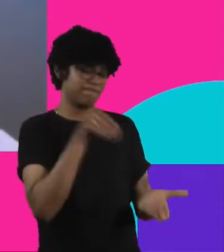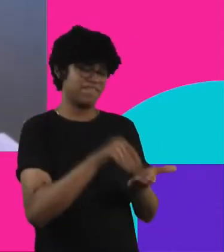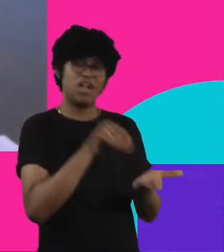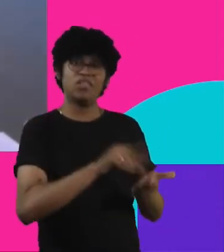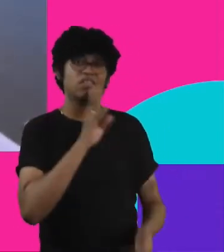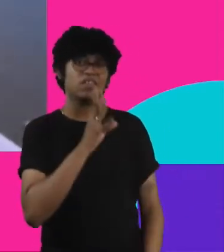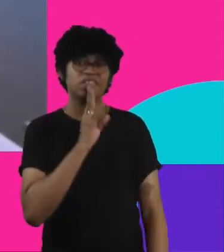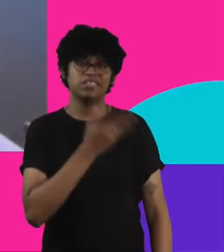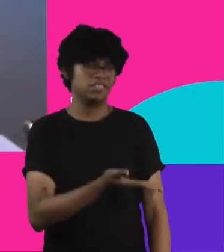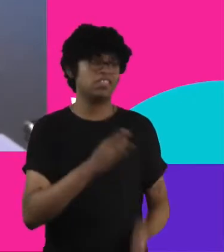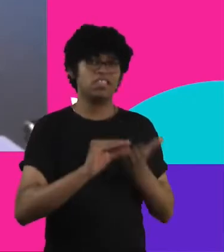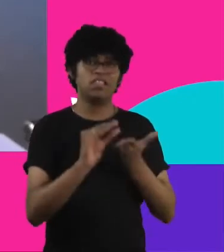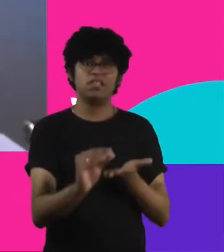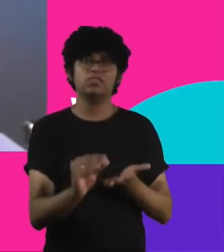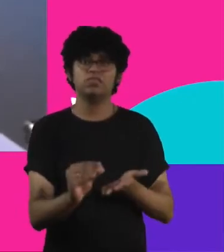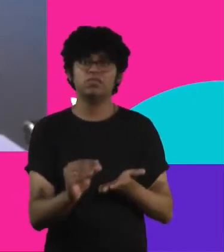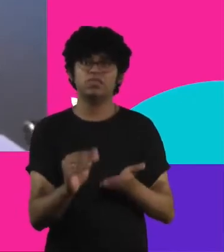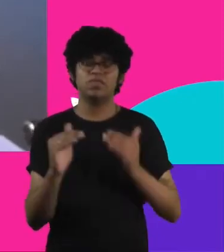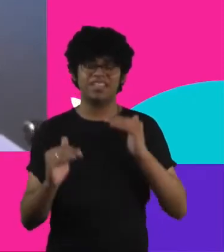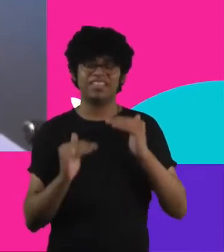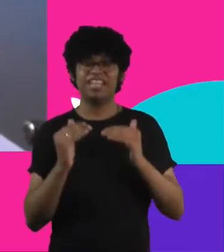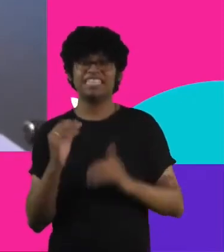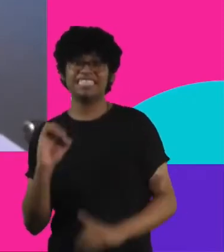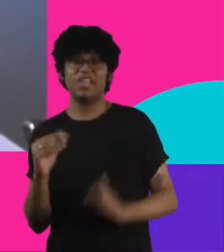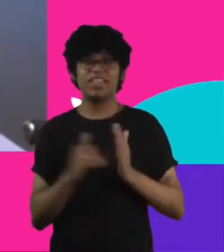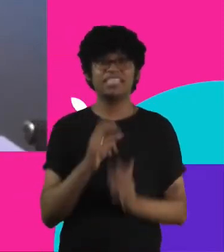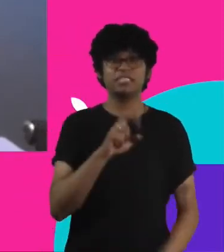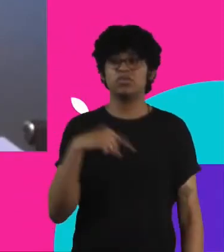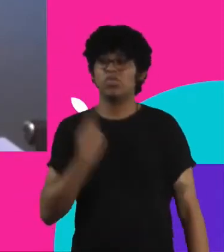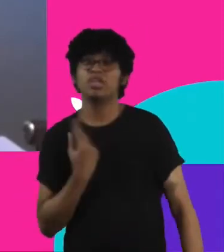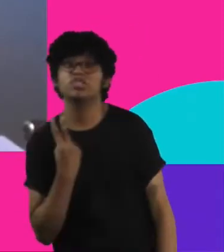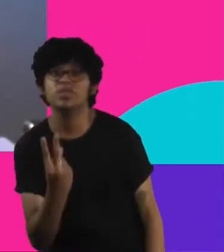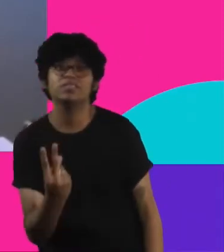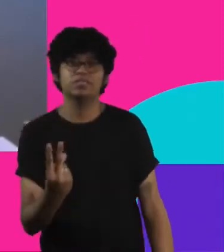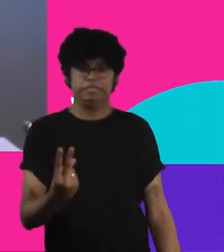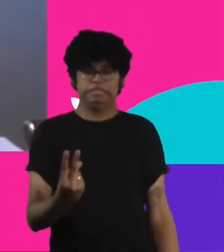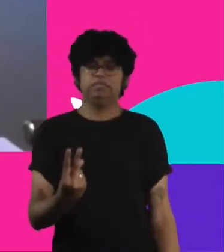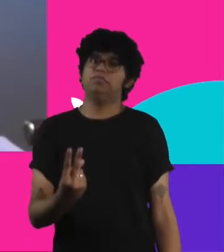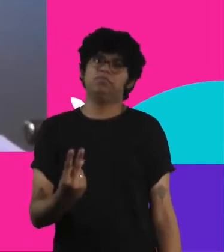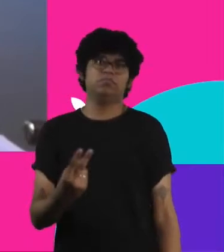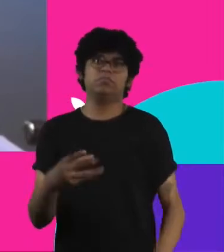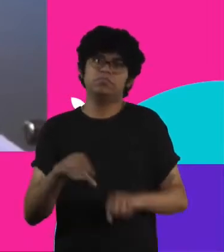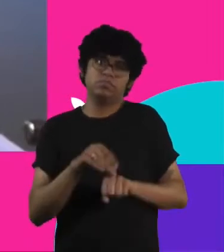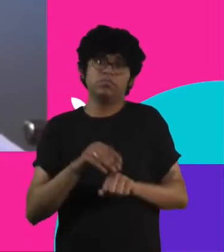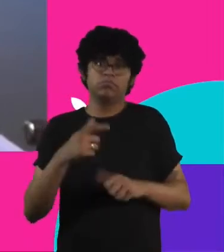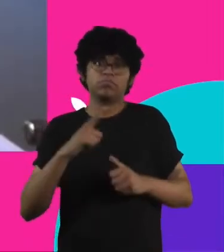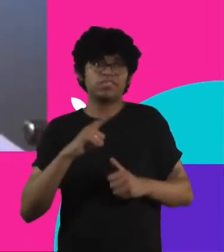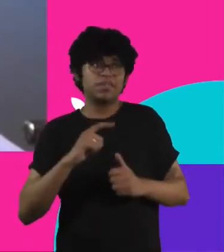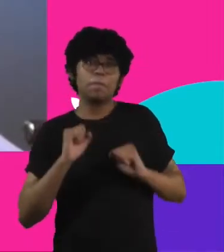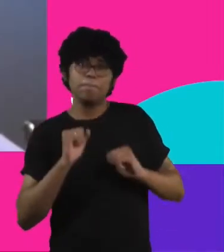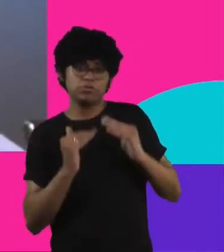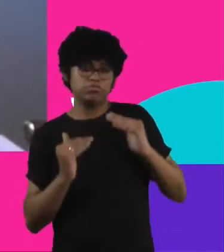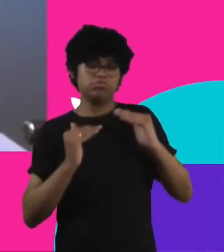5, a média geral nacional é número 2. Nós estamos no nível 2 de conhecimento. Então tem muito espaço para crescer. Se a gente olhar o lado cheio do copo